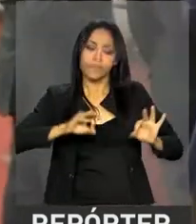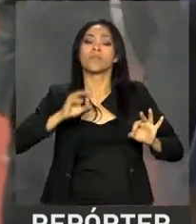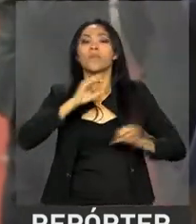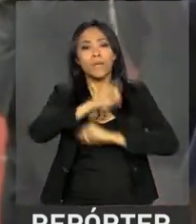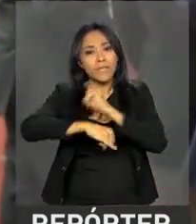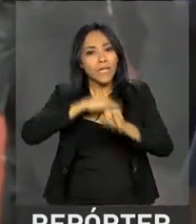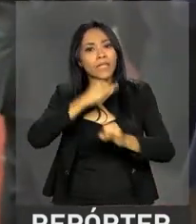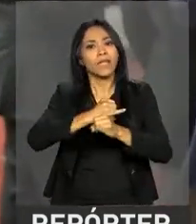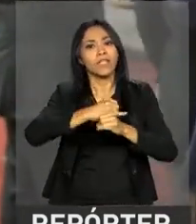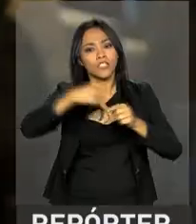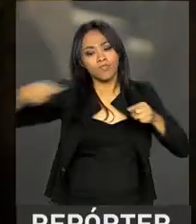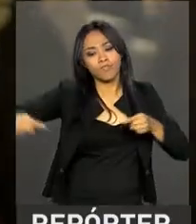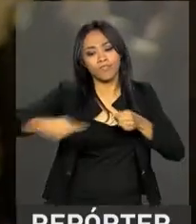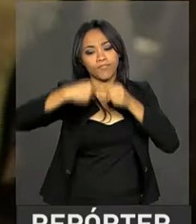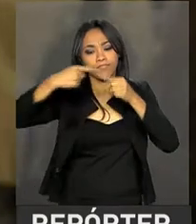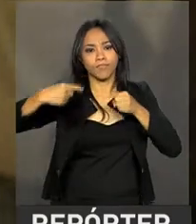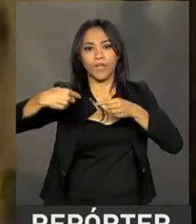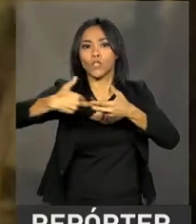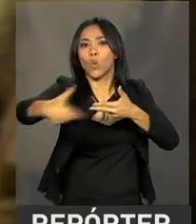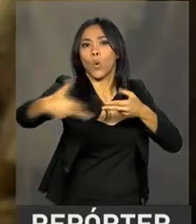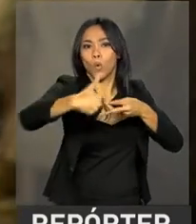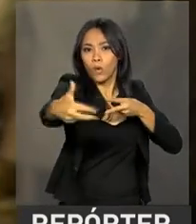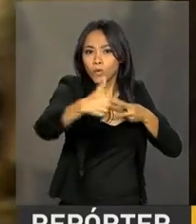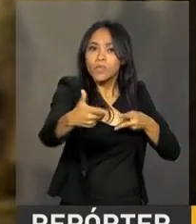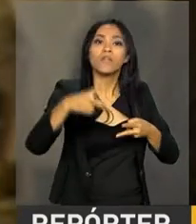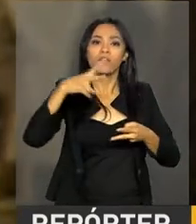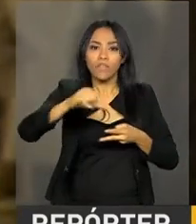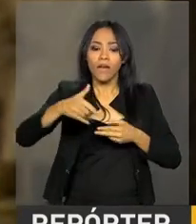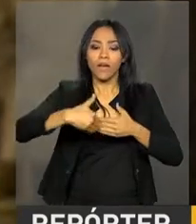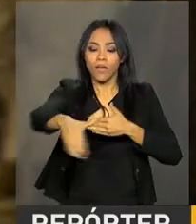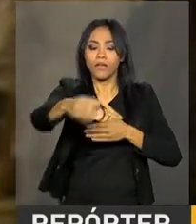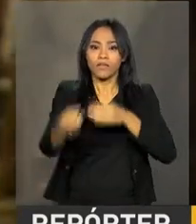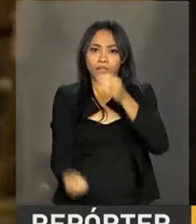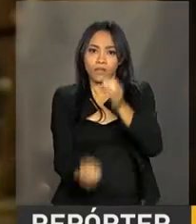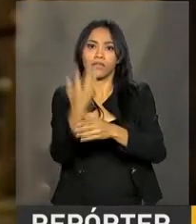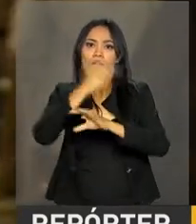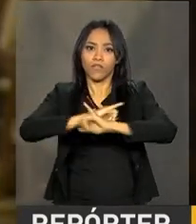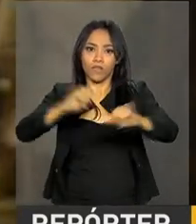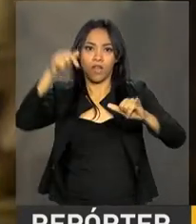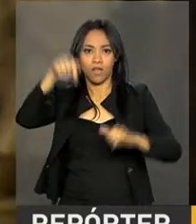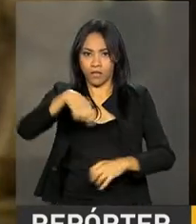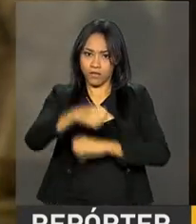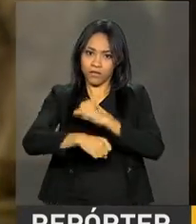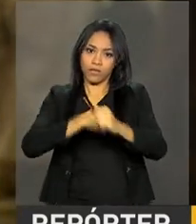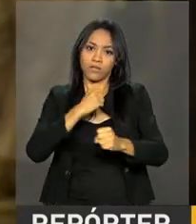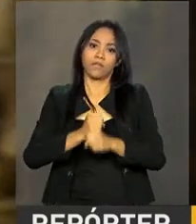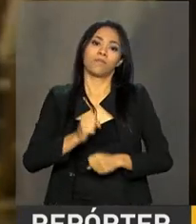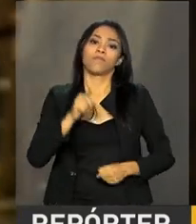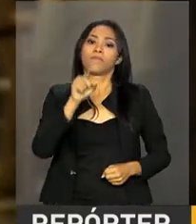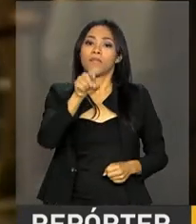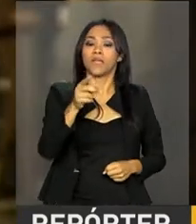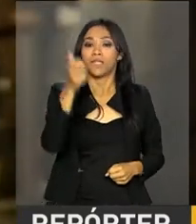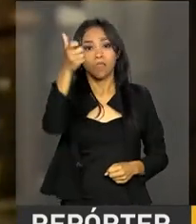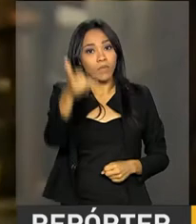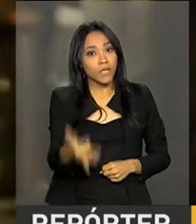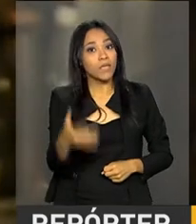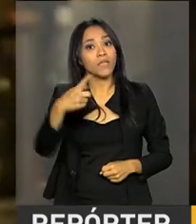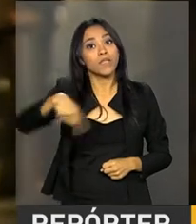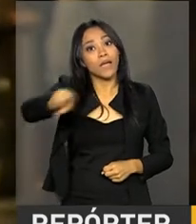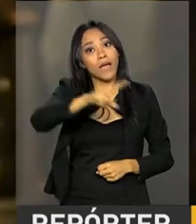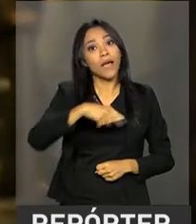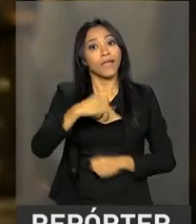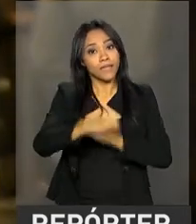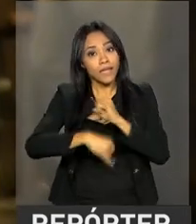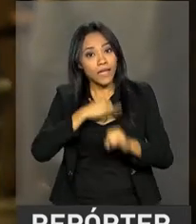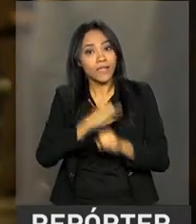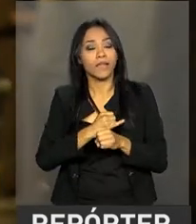deste ano um ponto de vista econômico há duas vertentes a vertente diretas empresas de internet das coisas essas são